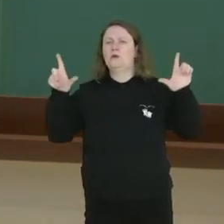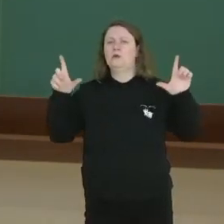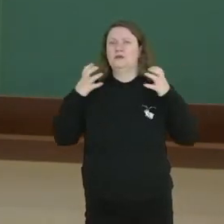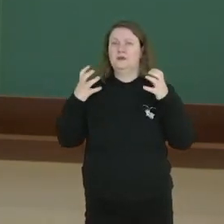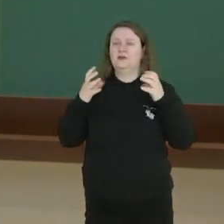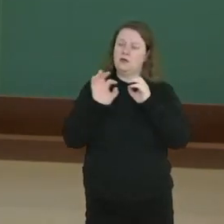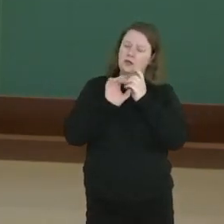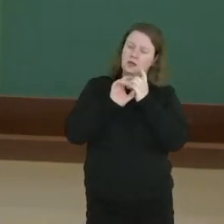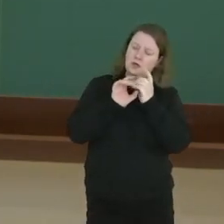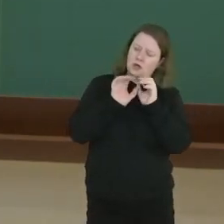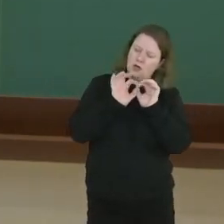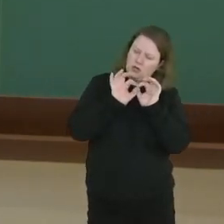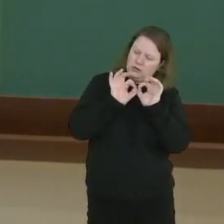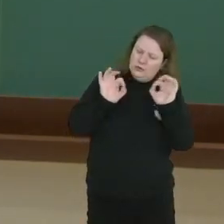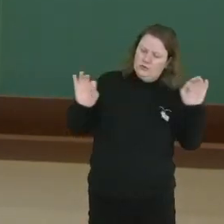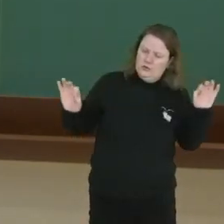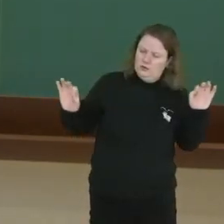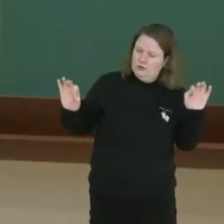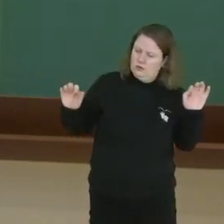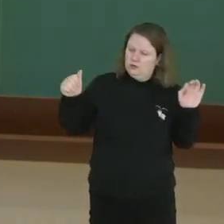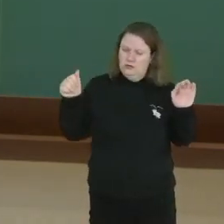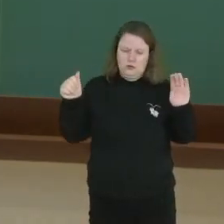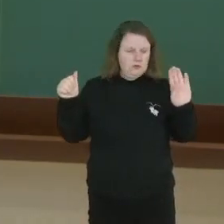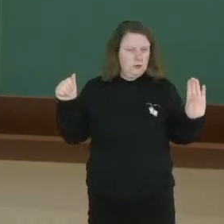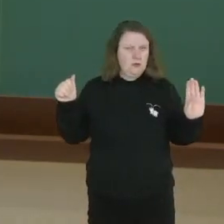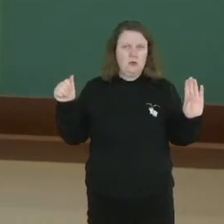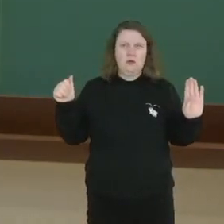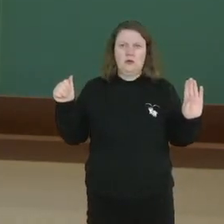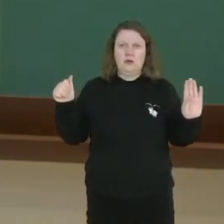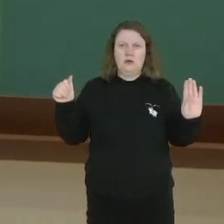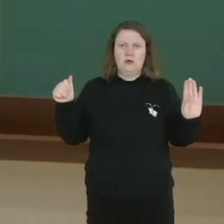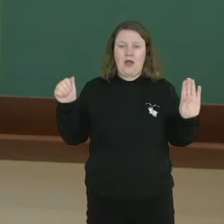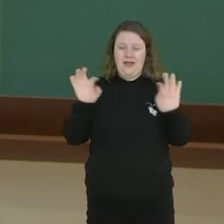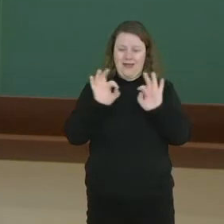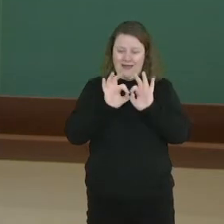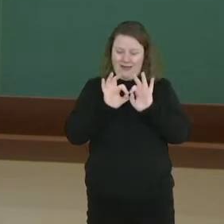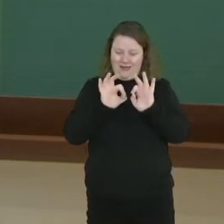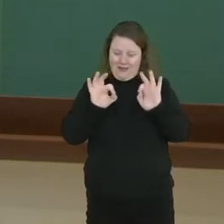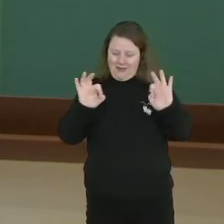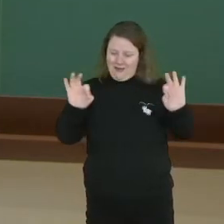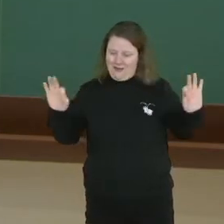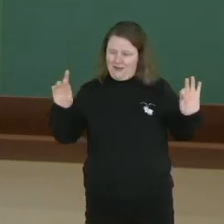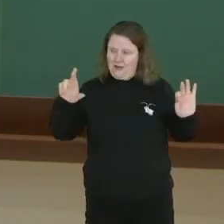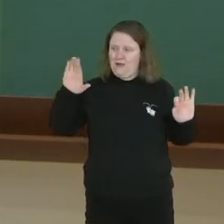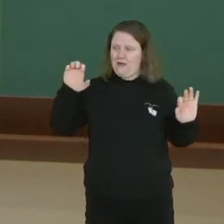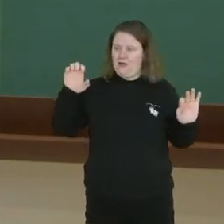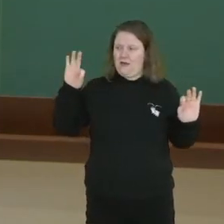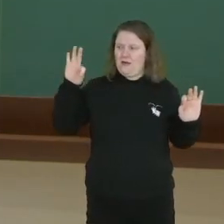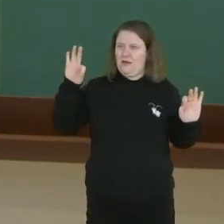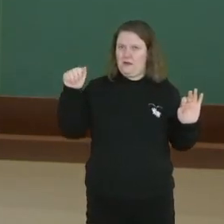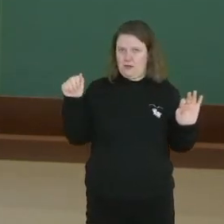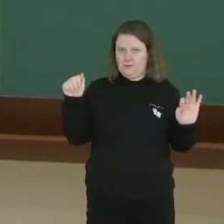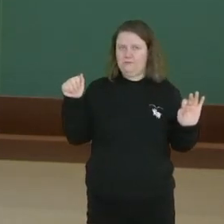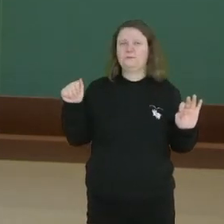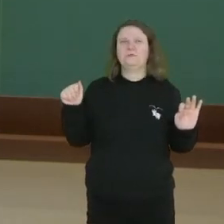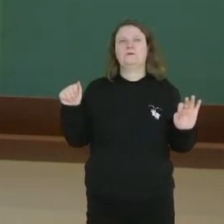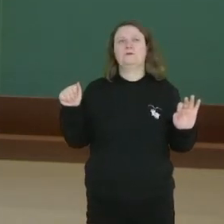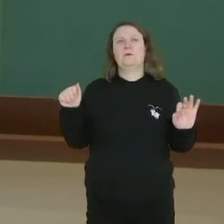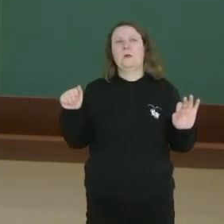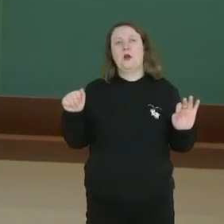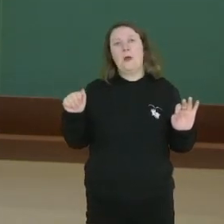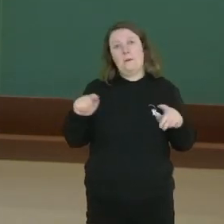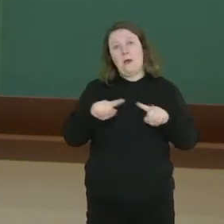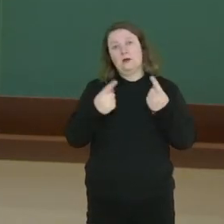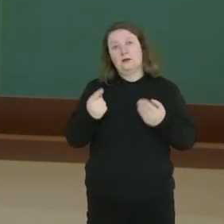dois pontos, a menor distância entre eles é uma linha reta, ok? Então aqui tem o lago, mas ele vai atravessar de